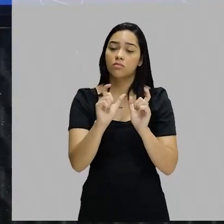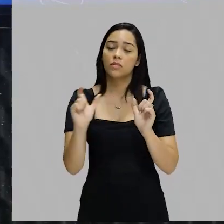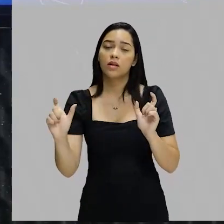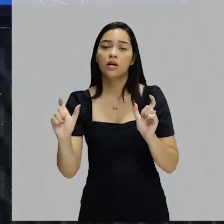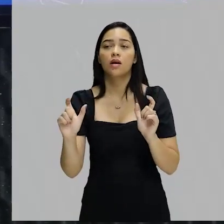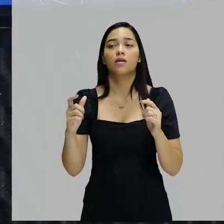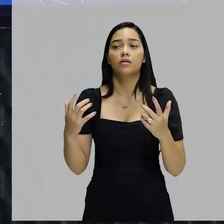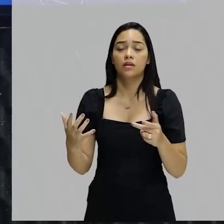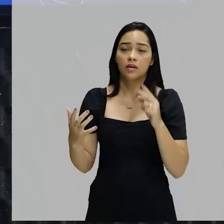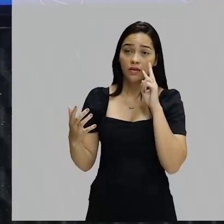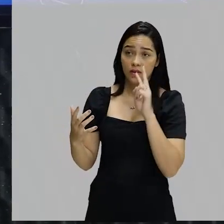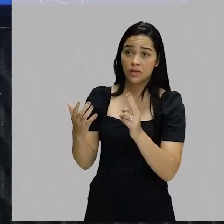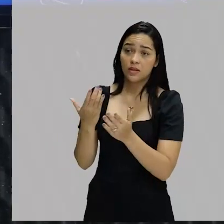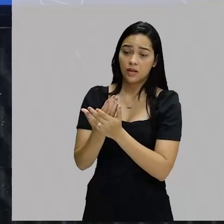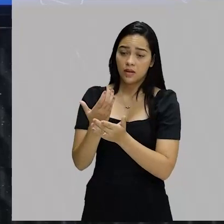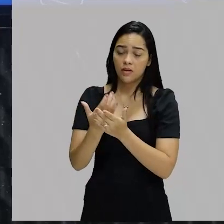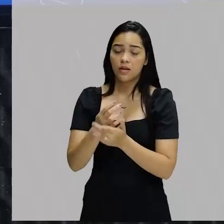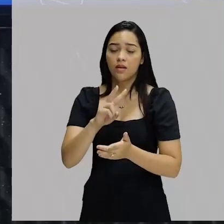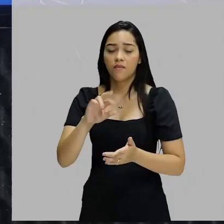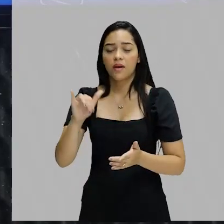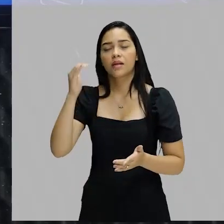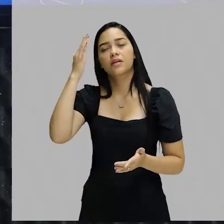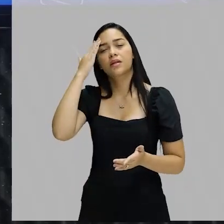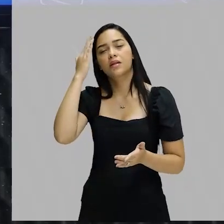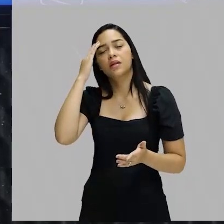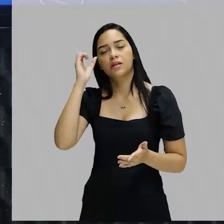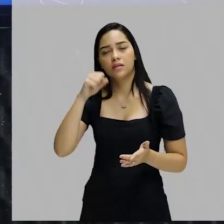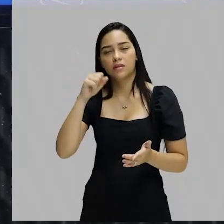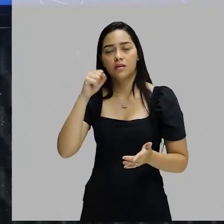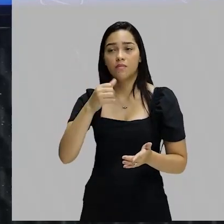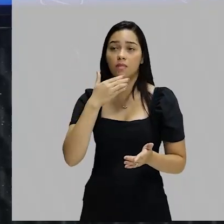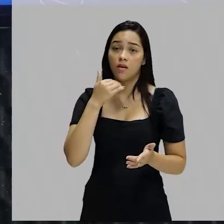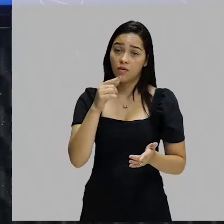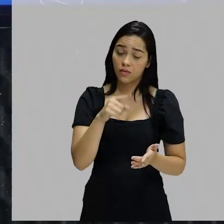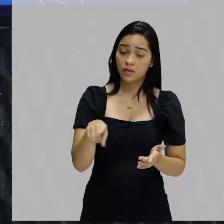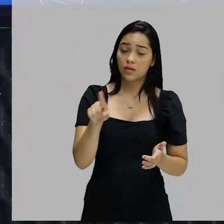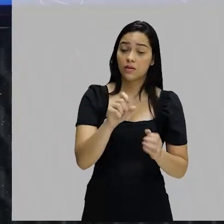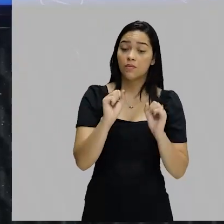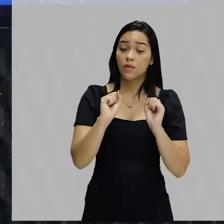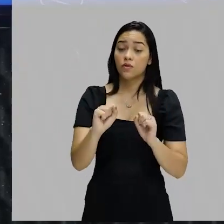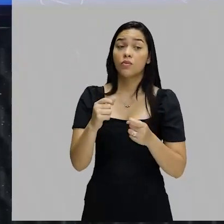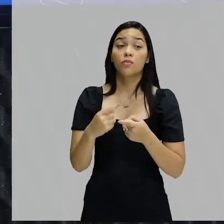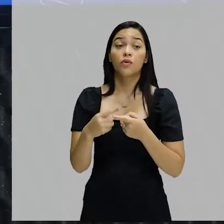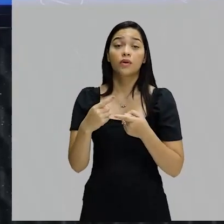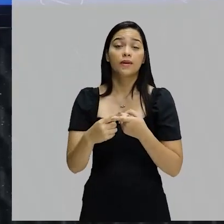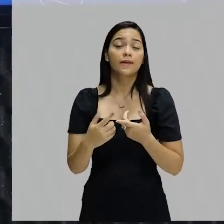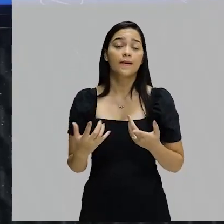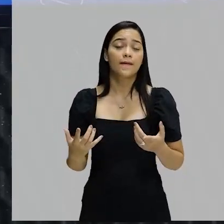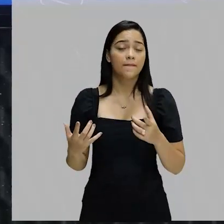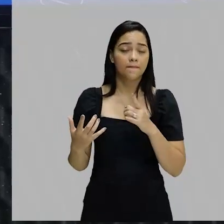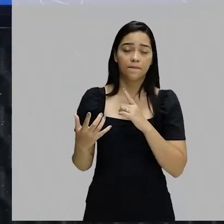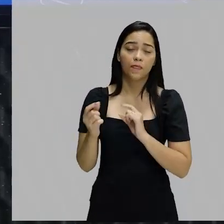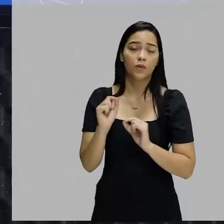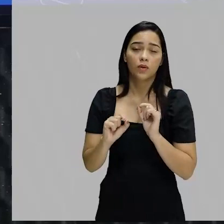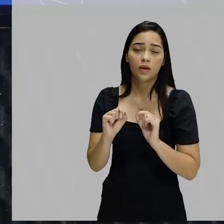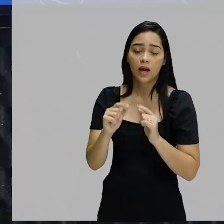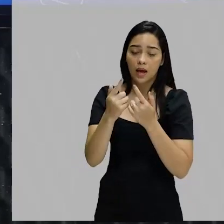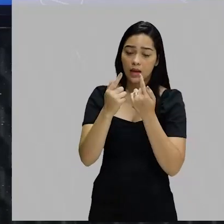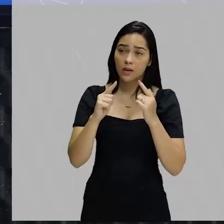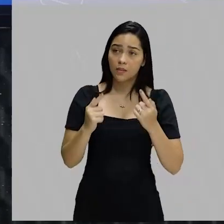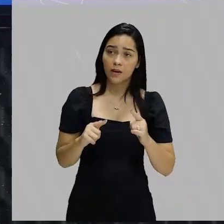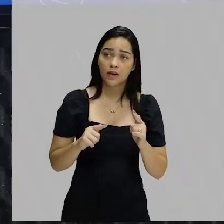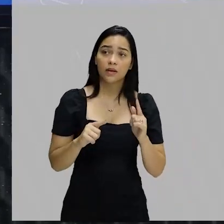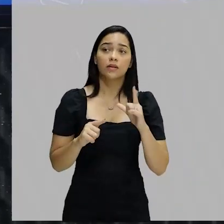Vocês, revendo essa aula, vocês vão entender bem e compreender melhor para que vocês possam seguir. Porque, querendo ou não, turma, a nossa gramática,